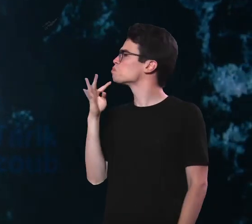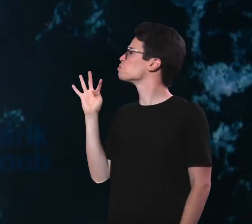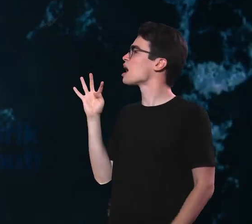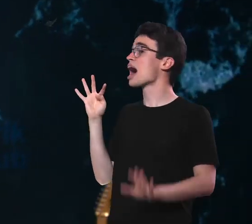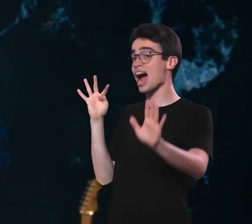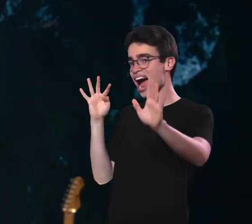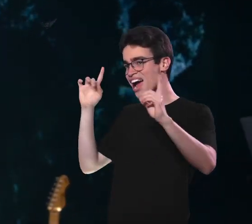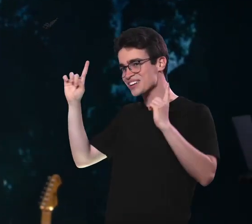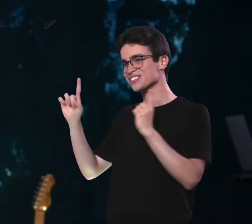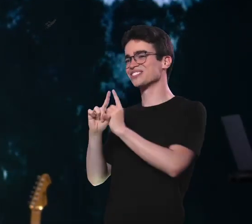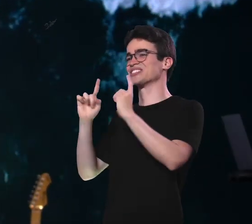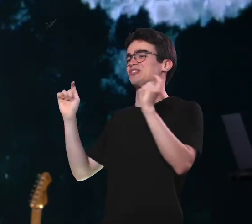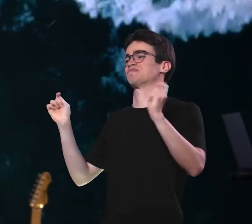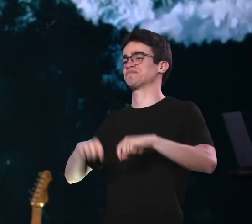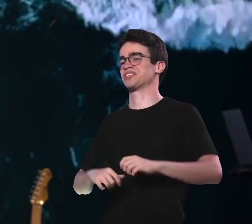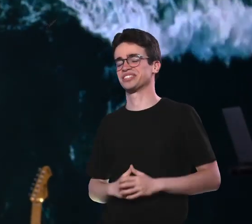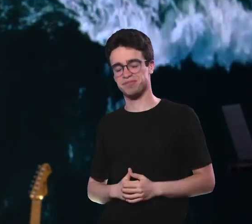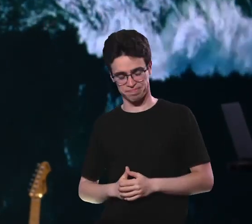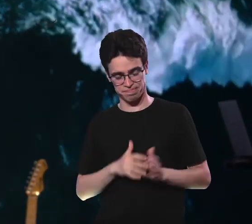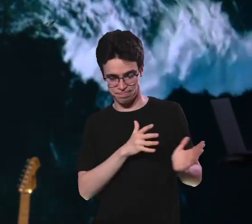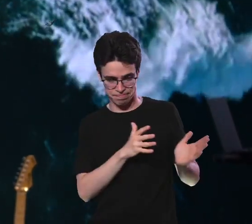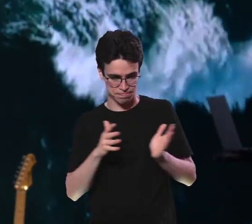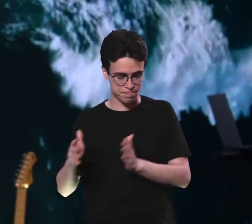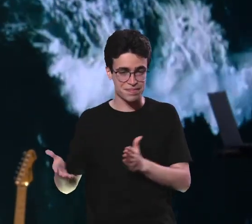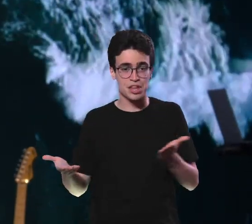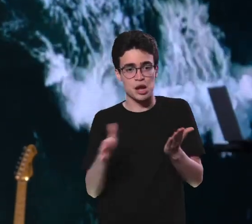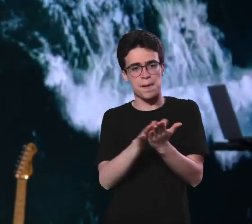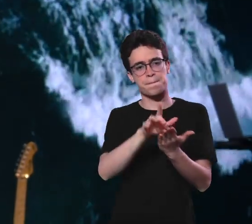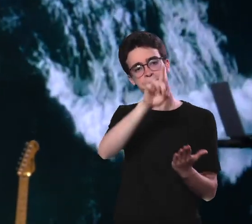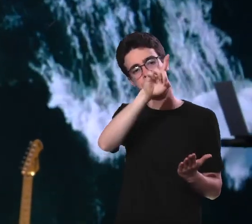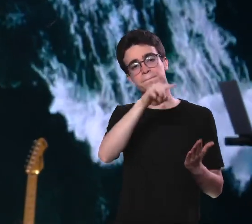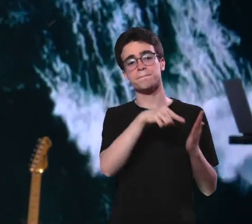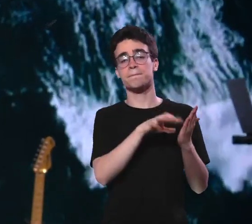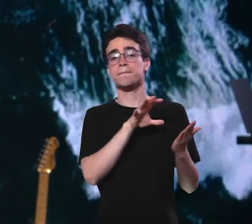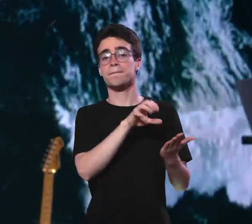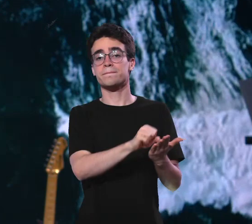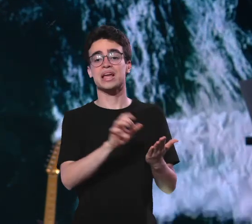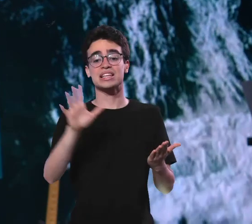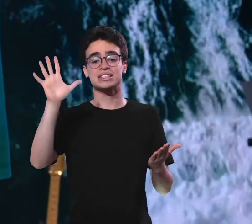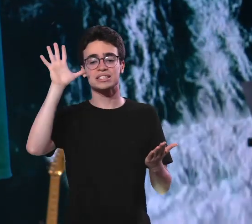Por isso, abre a sua Bíblia em Ezequiel, capítulo 47.